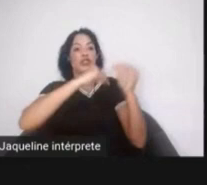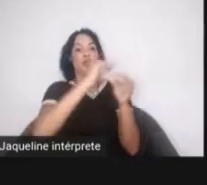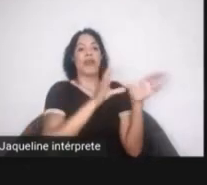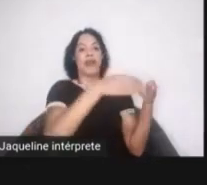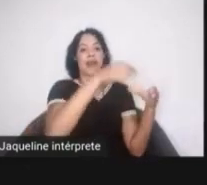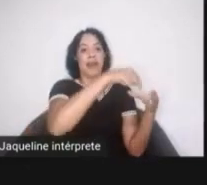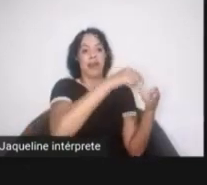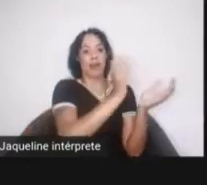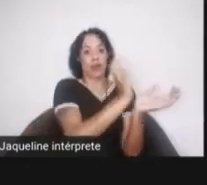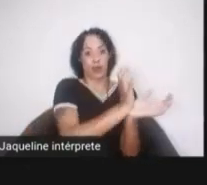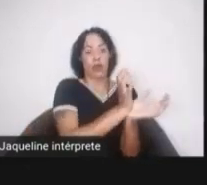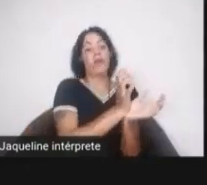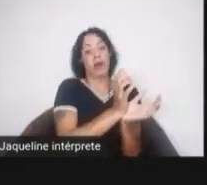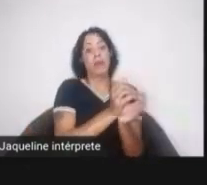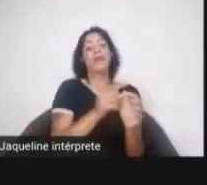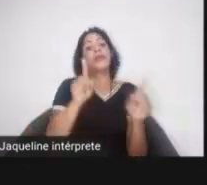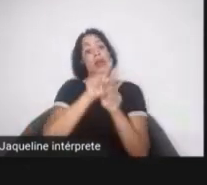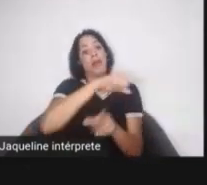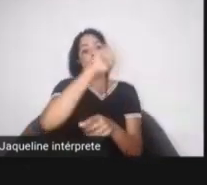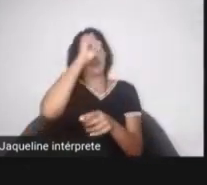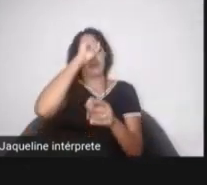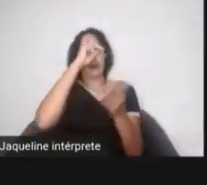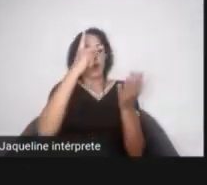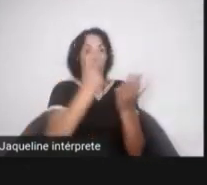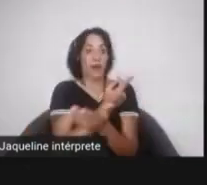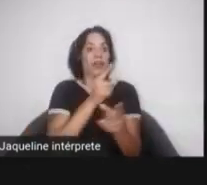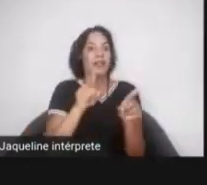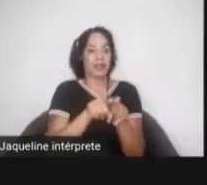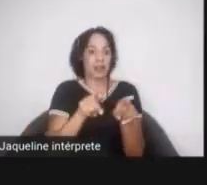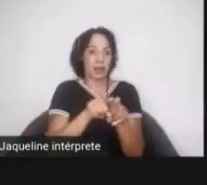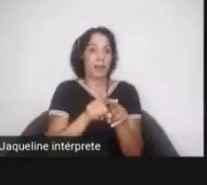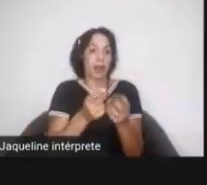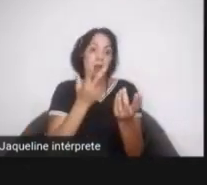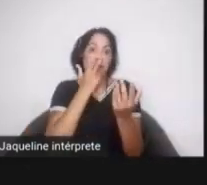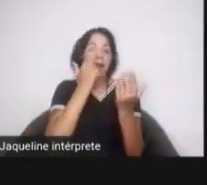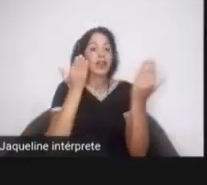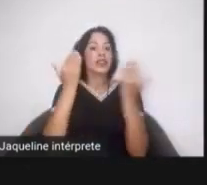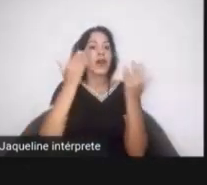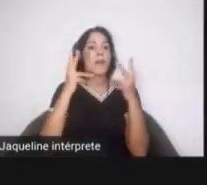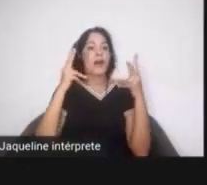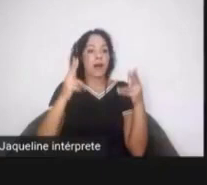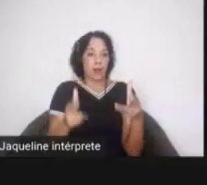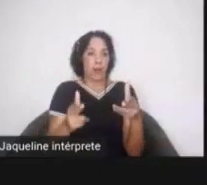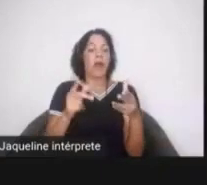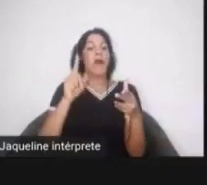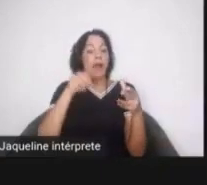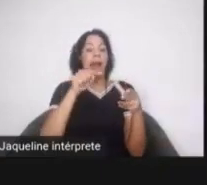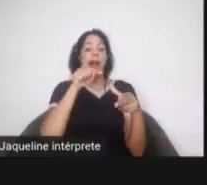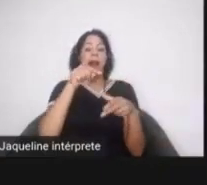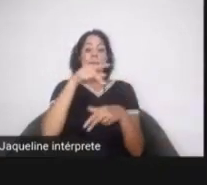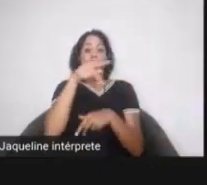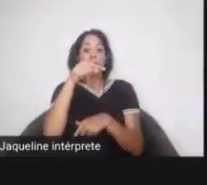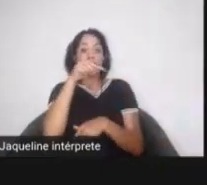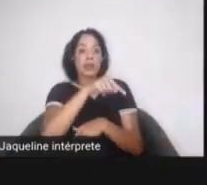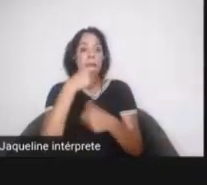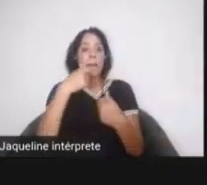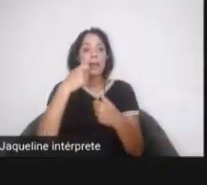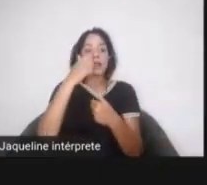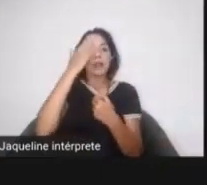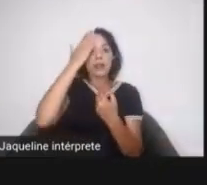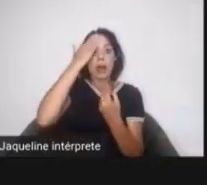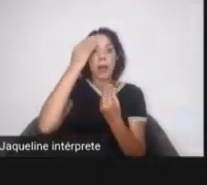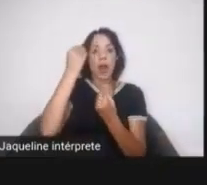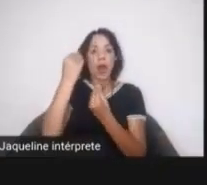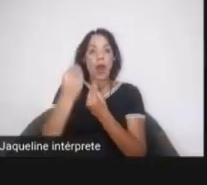de ter também diversas faixas etárias. Então, é como se fosse uma classe multisseriada. Então, esse professor ele tem que ter um domínio